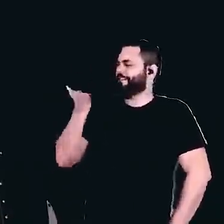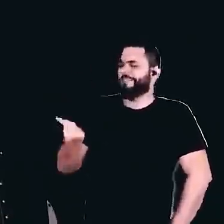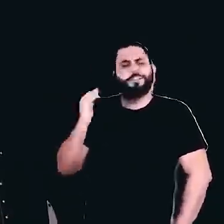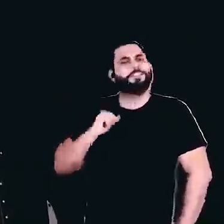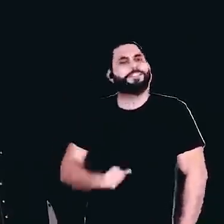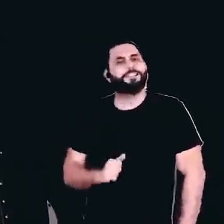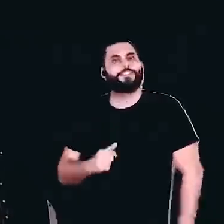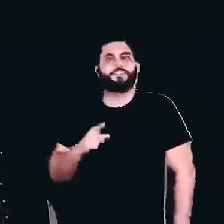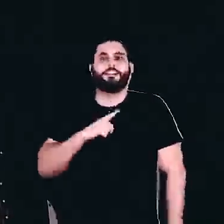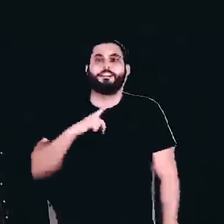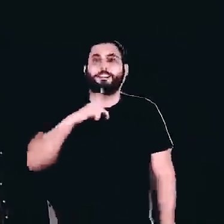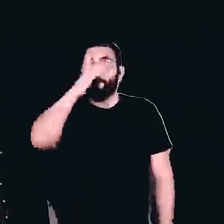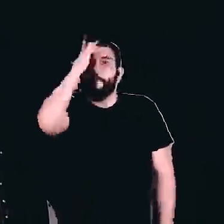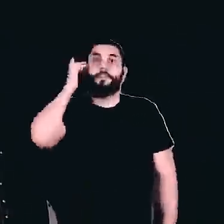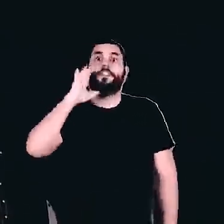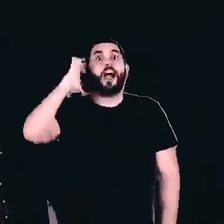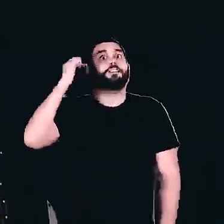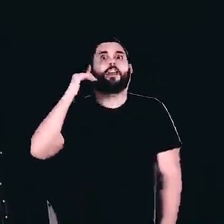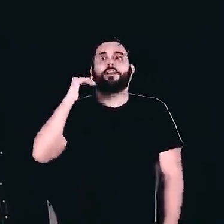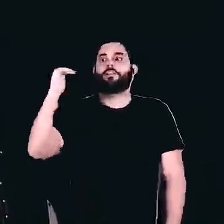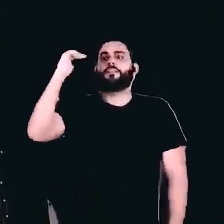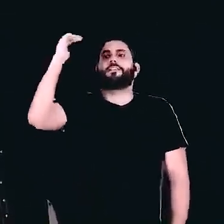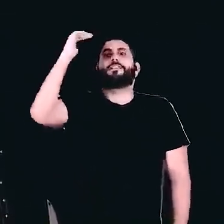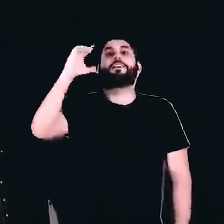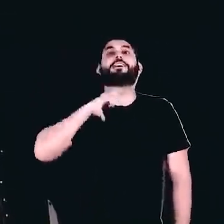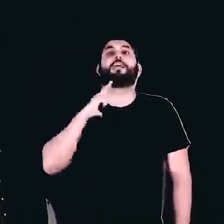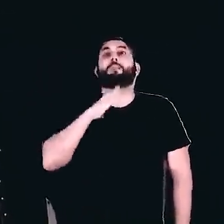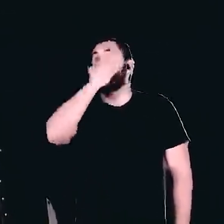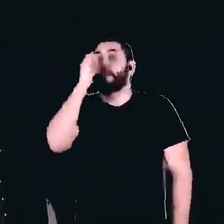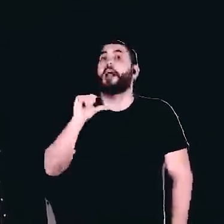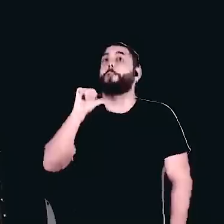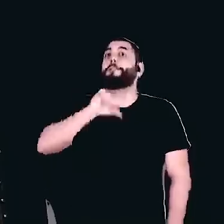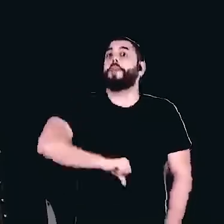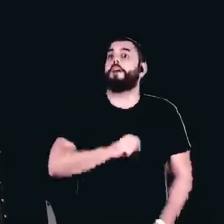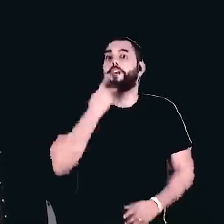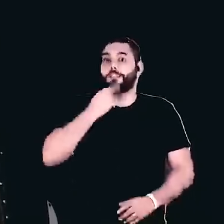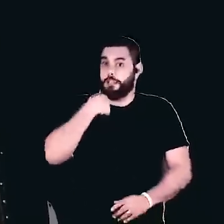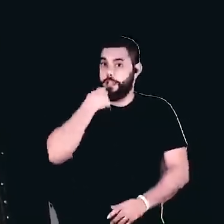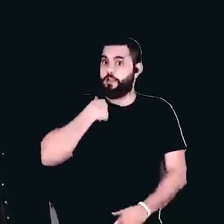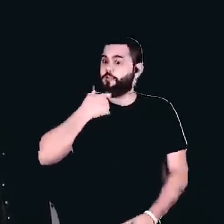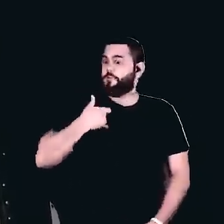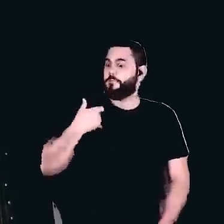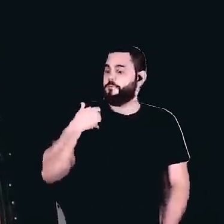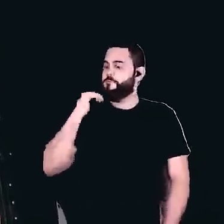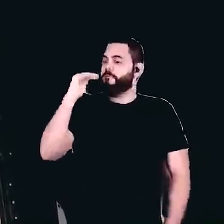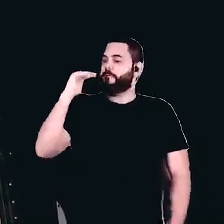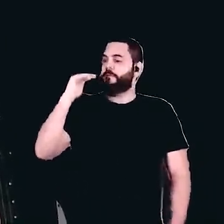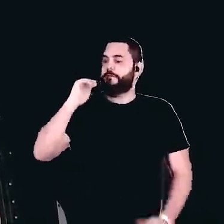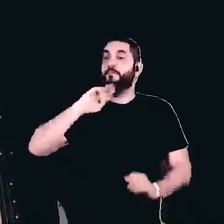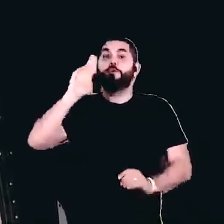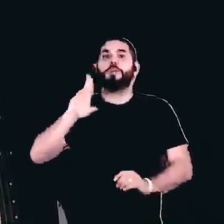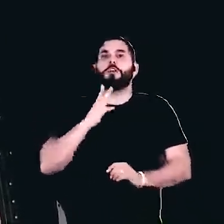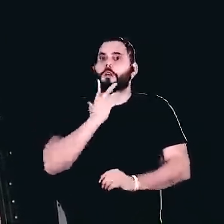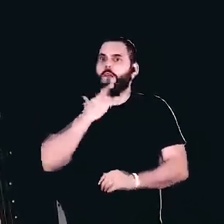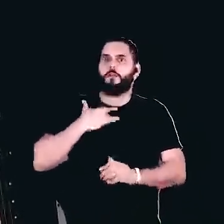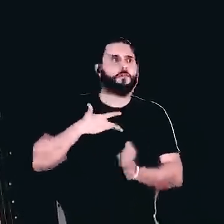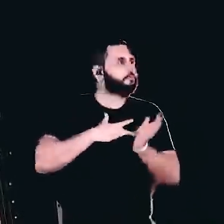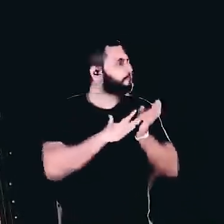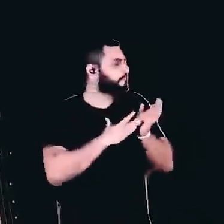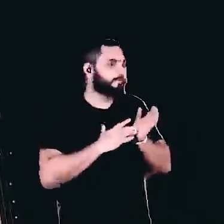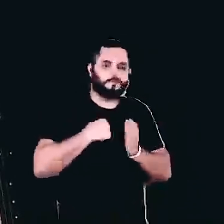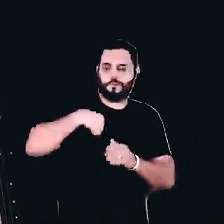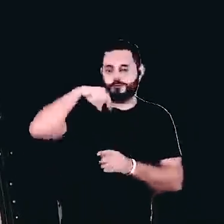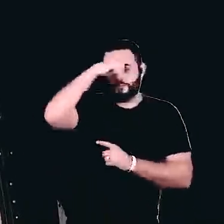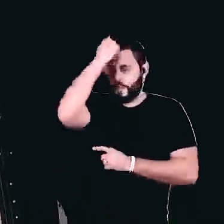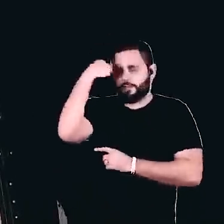né? Tem gente que aumenta e tem gente que é pior. Tem gente que se engrandece com capas de santidade, né? Eu sou o mais